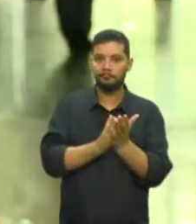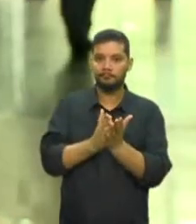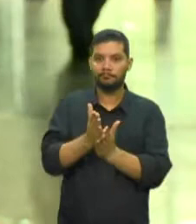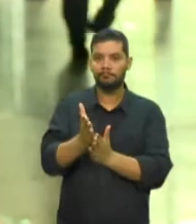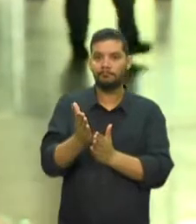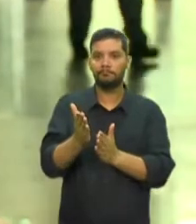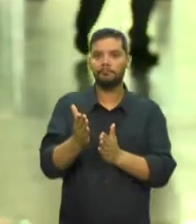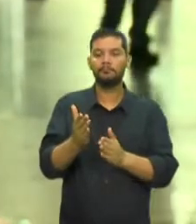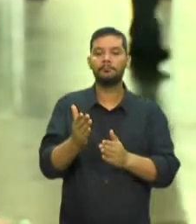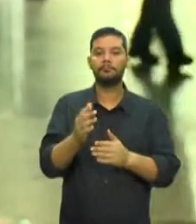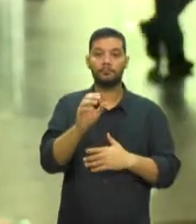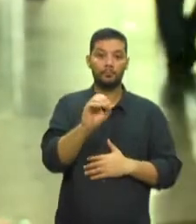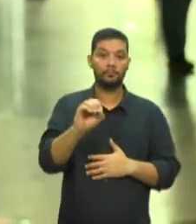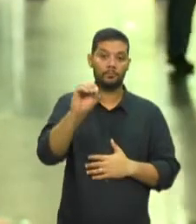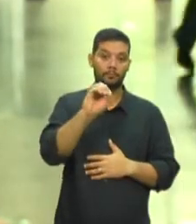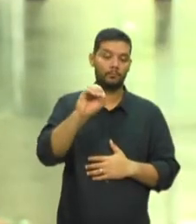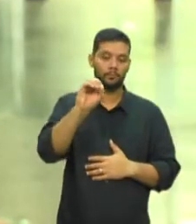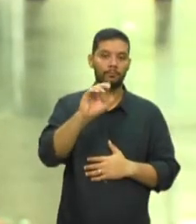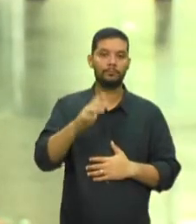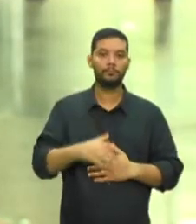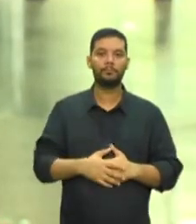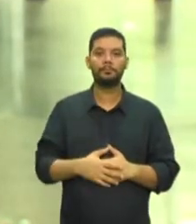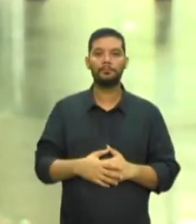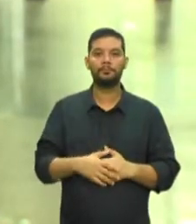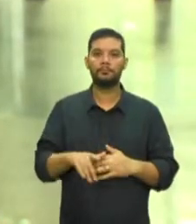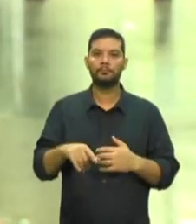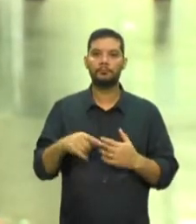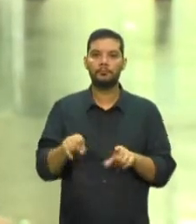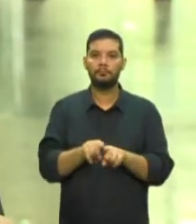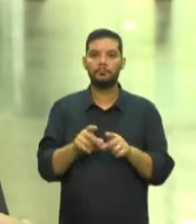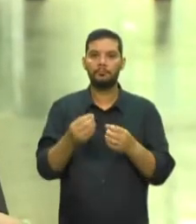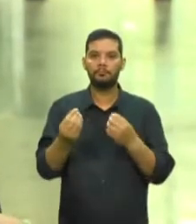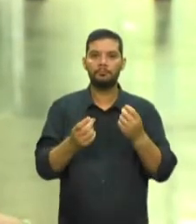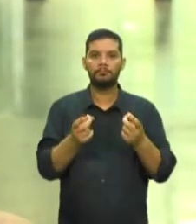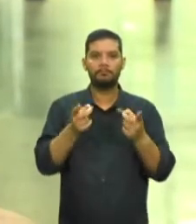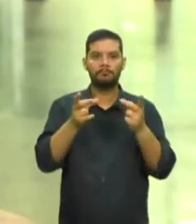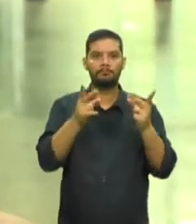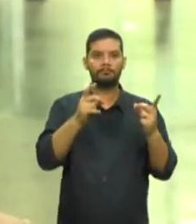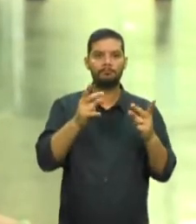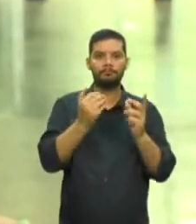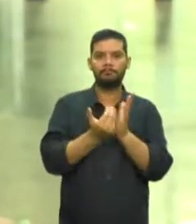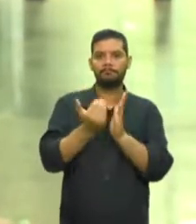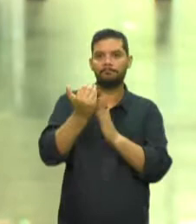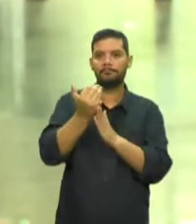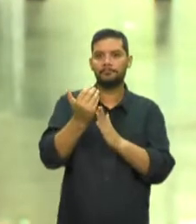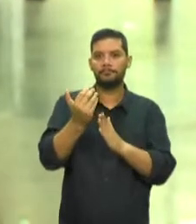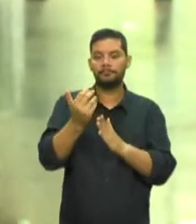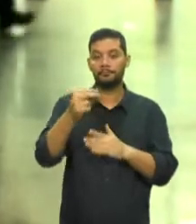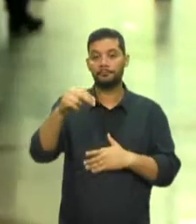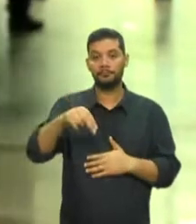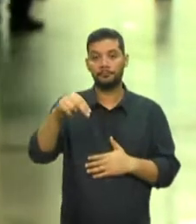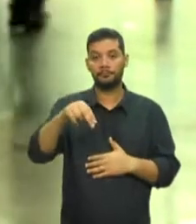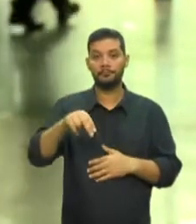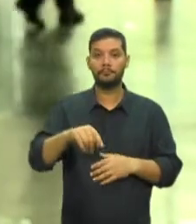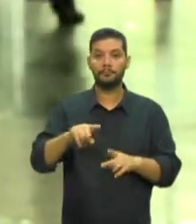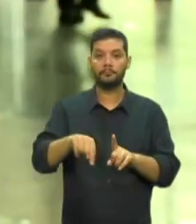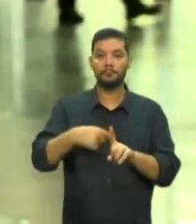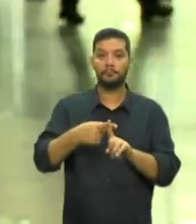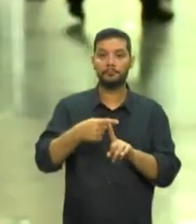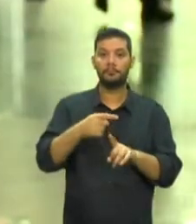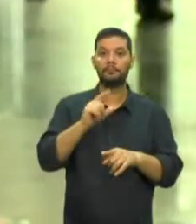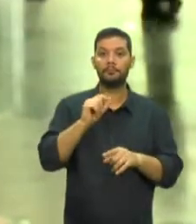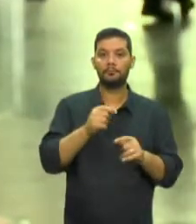e também de como aumentar suas vendas, que acontece em novembro. Além disso, existe a jornada do crédito, que